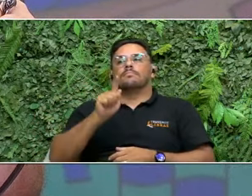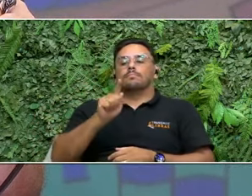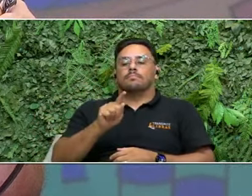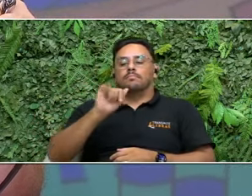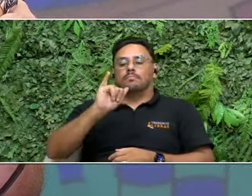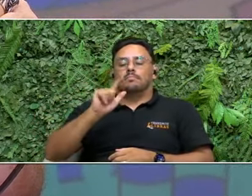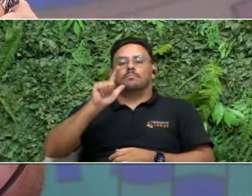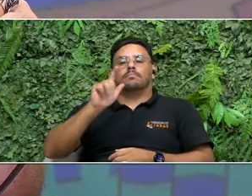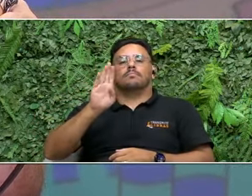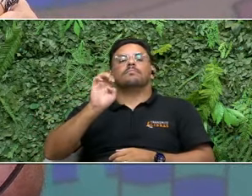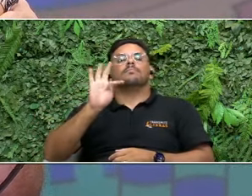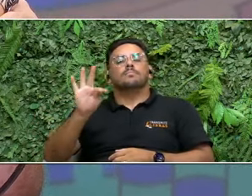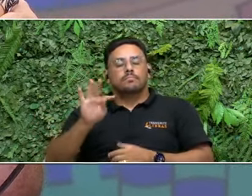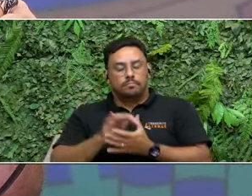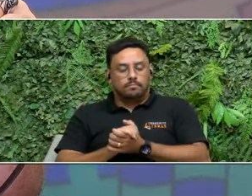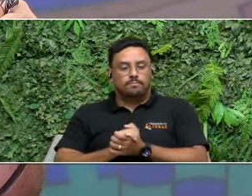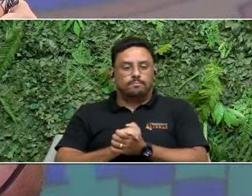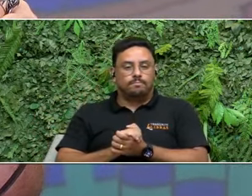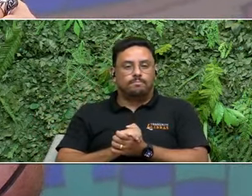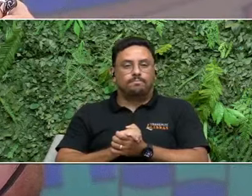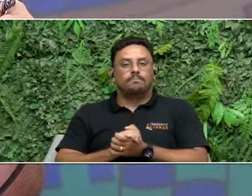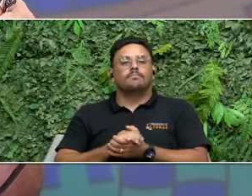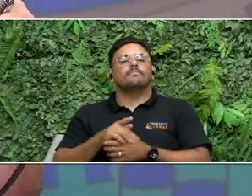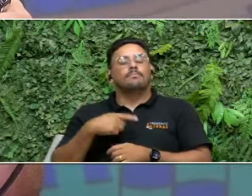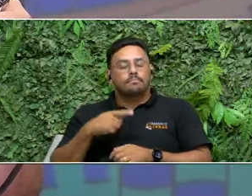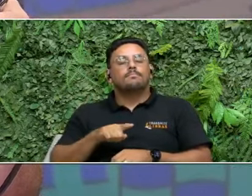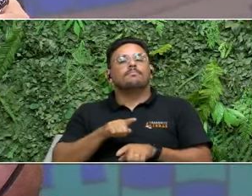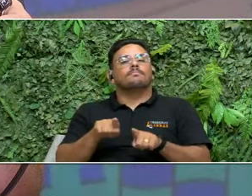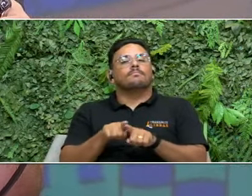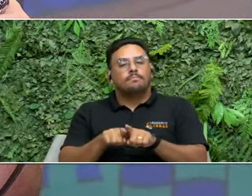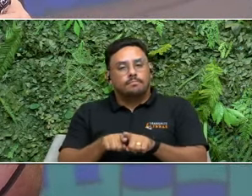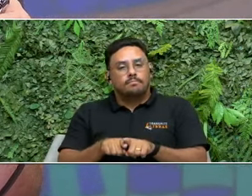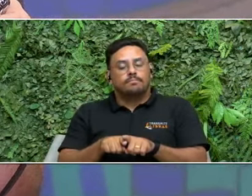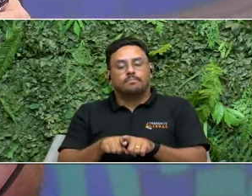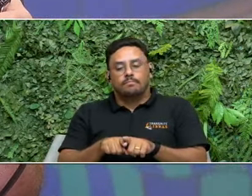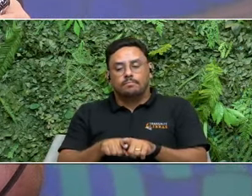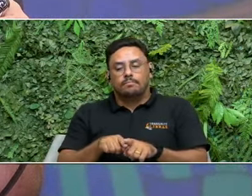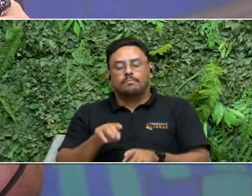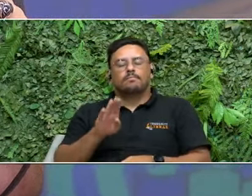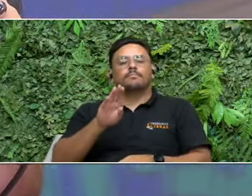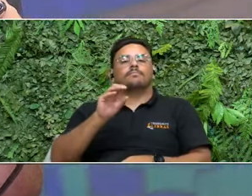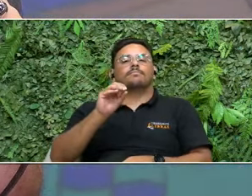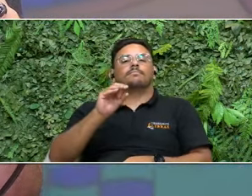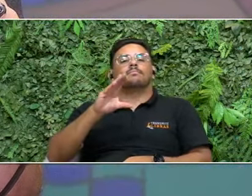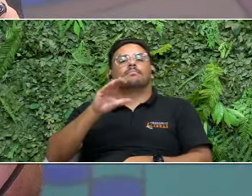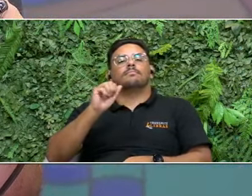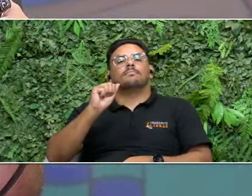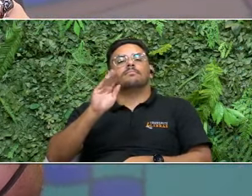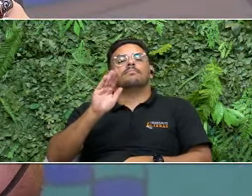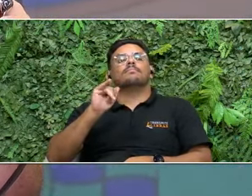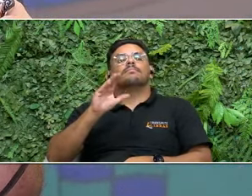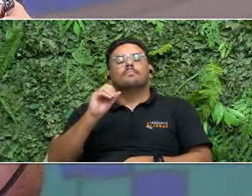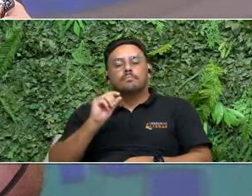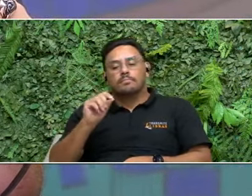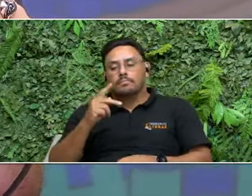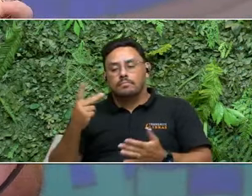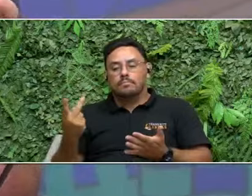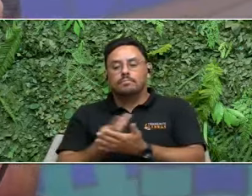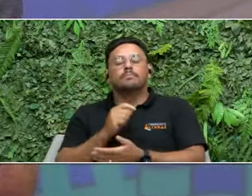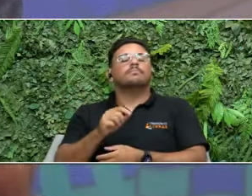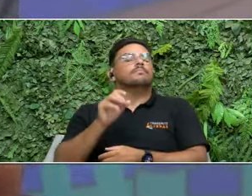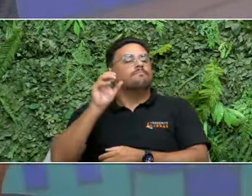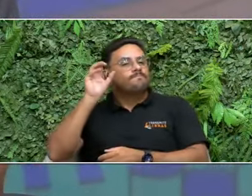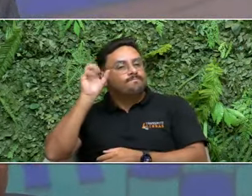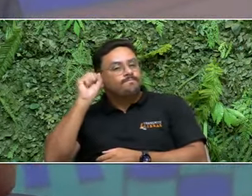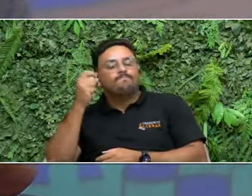Campos e nosso querido boi bandido Leandro cabito pelo que podemos ouvir